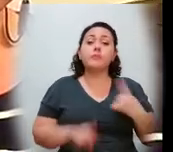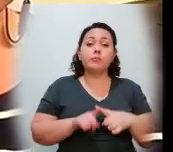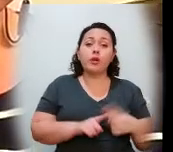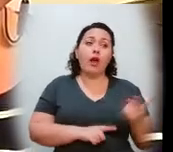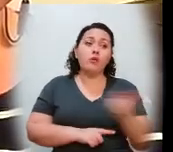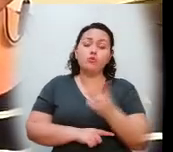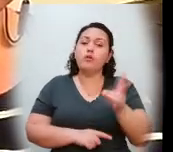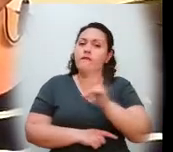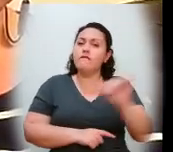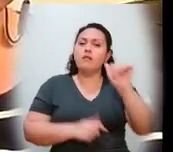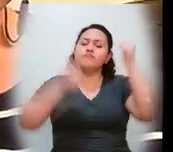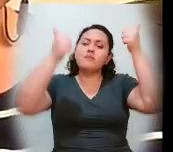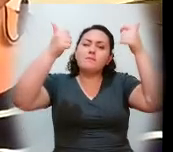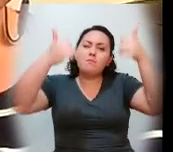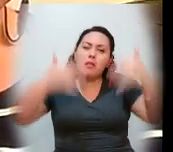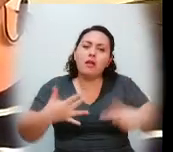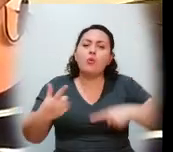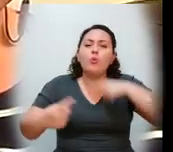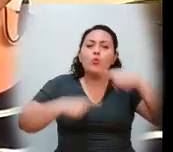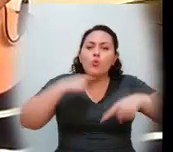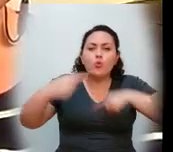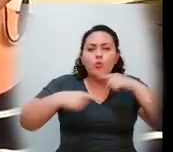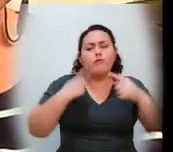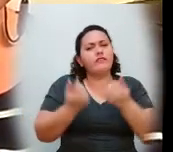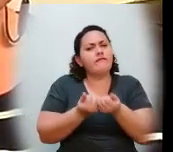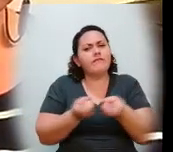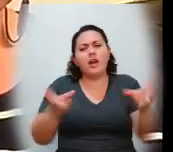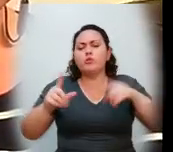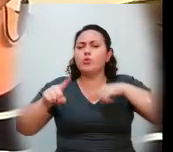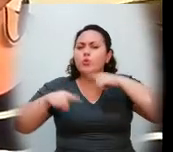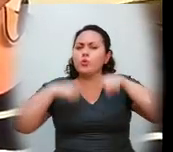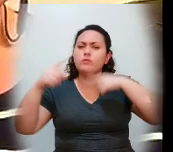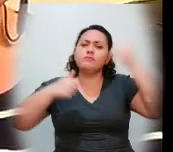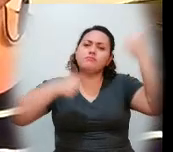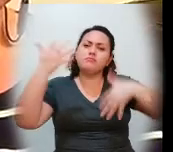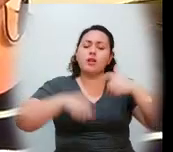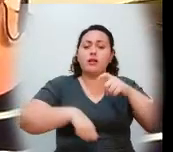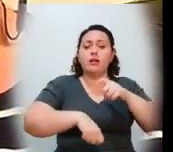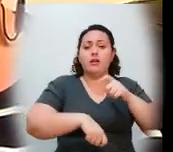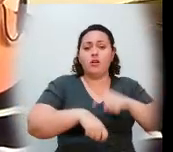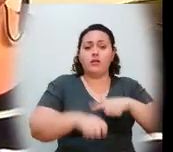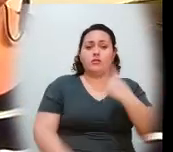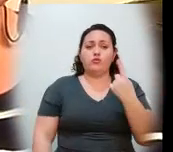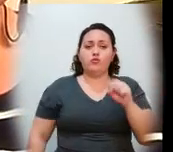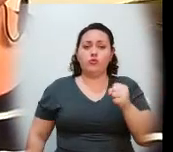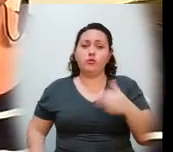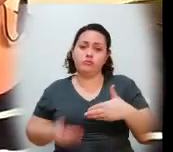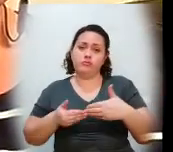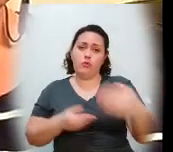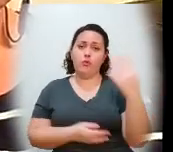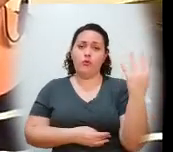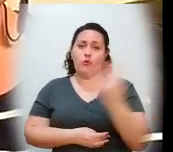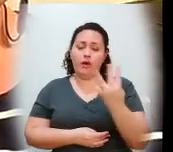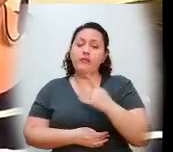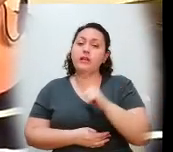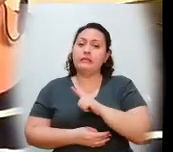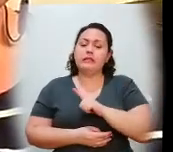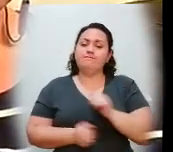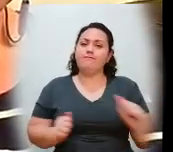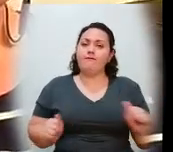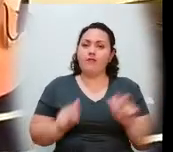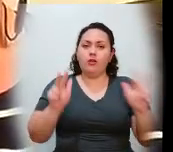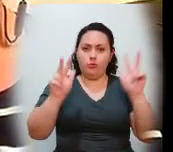vão esclarecer muitas dessas dúvidas na quarta-feira às 18 horas, e eu acho que vai ser bem rico